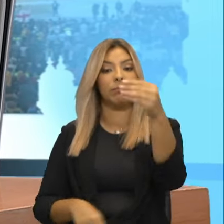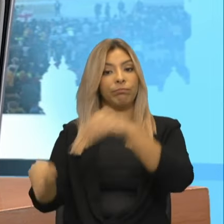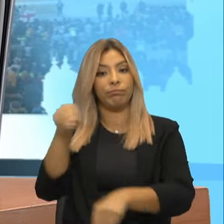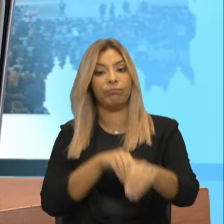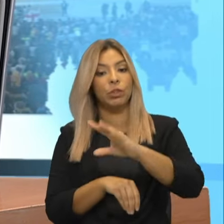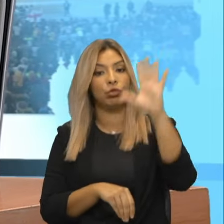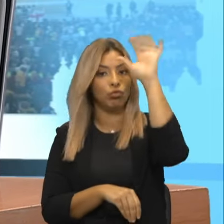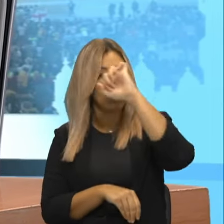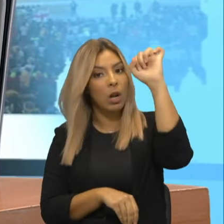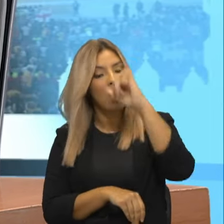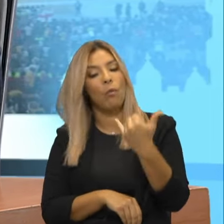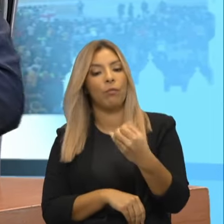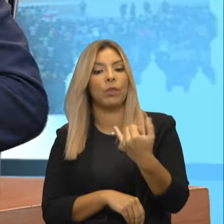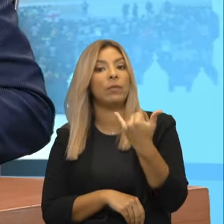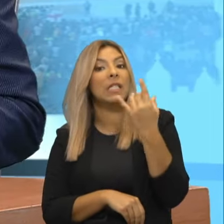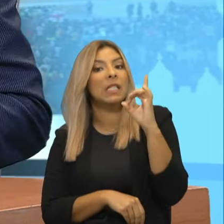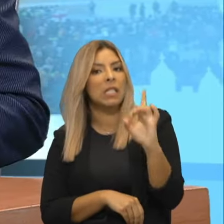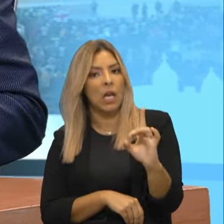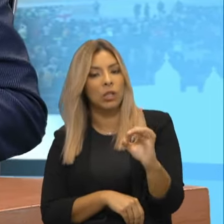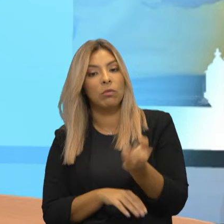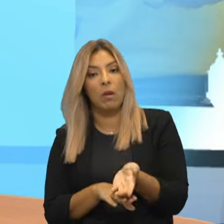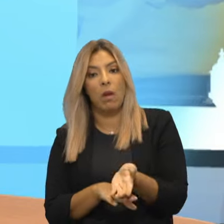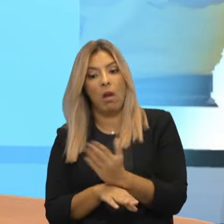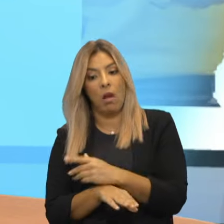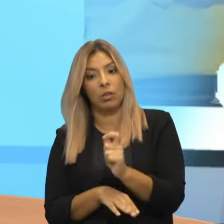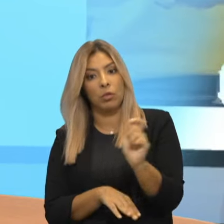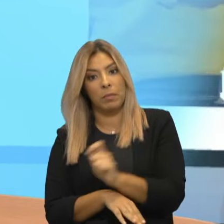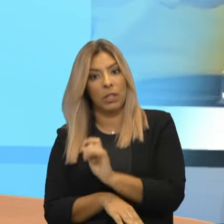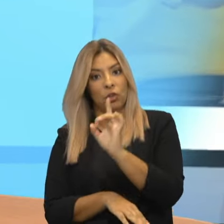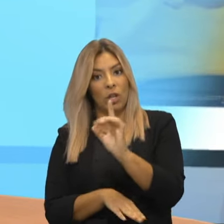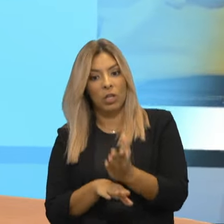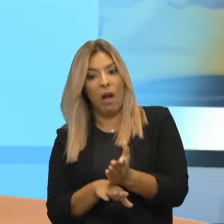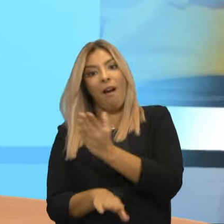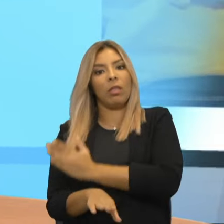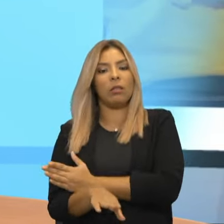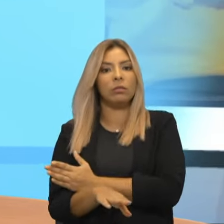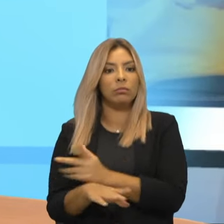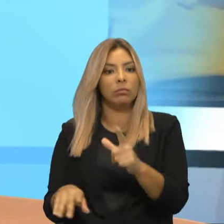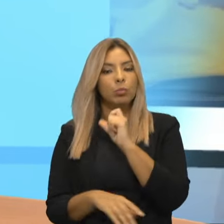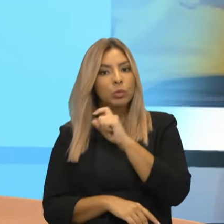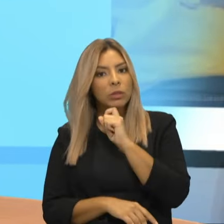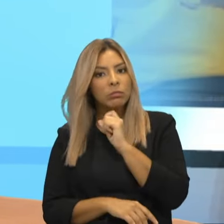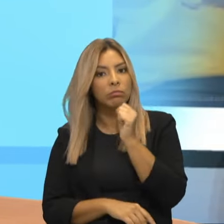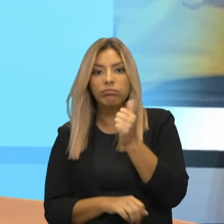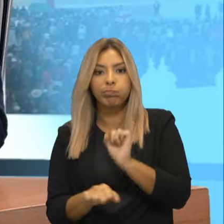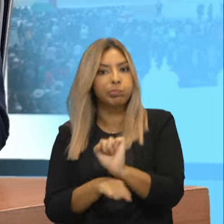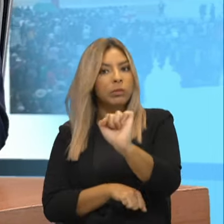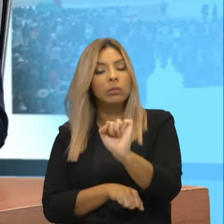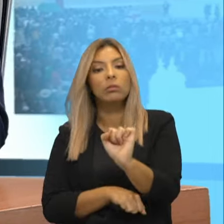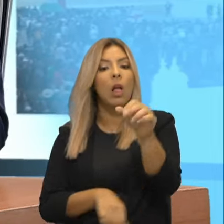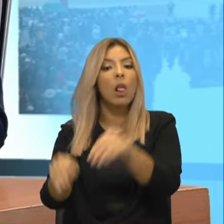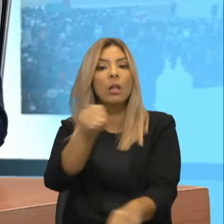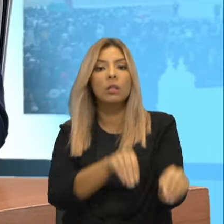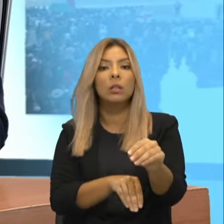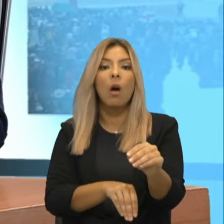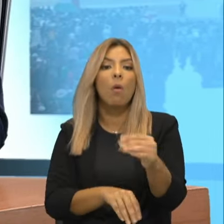janeiro de 2026 e nos 6 meses antes não há possibilidade, digamos, de convocação de eleições. Isto